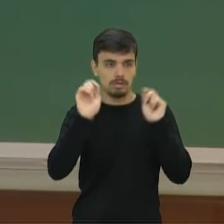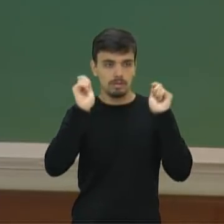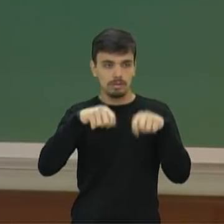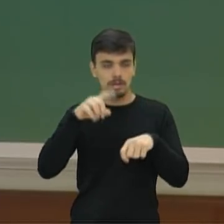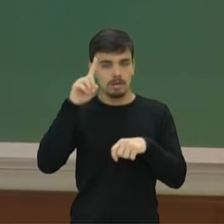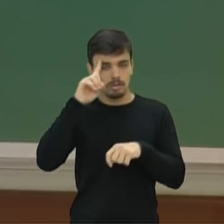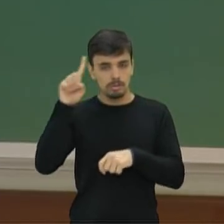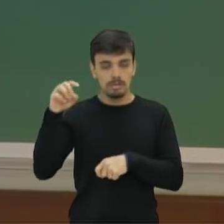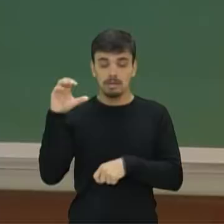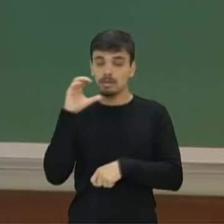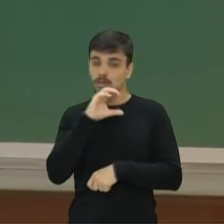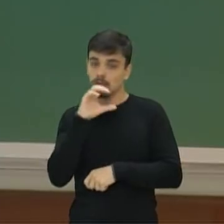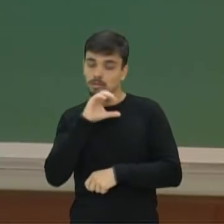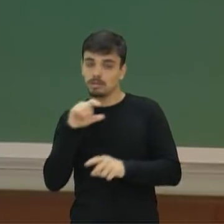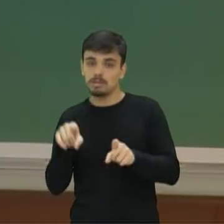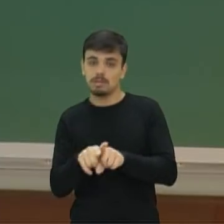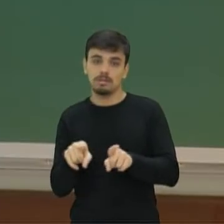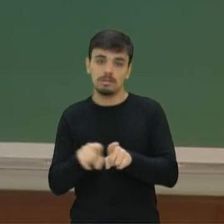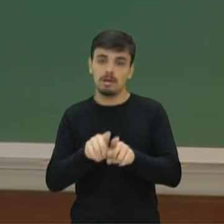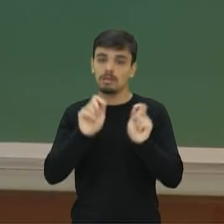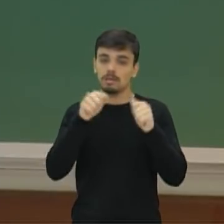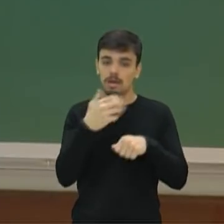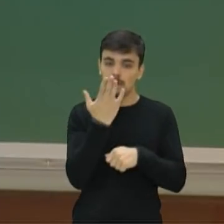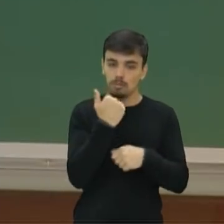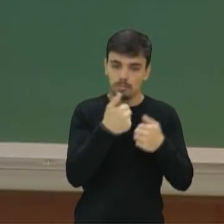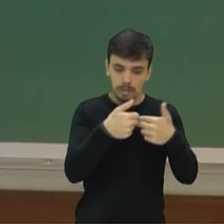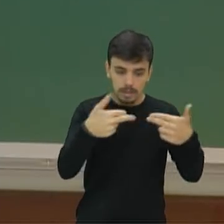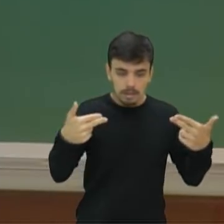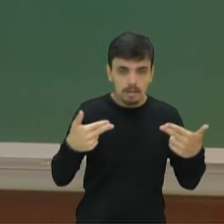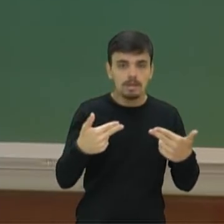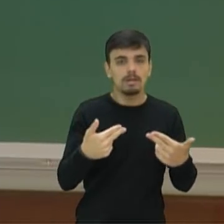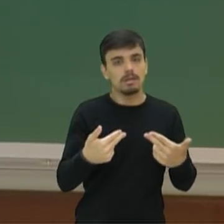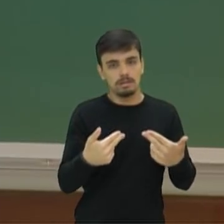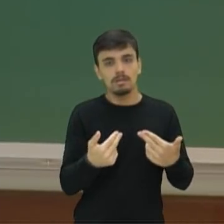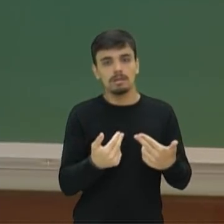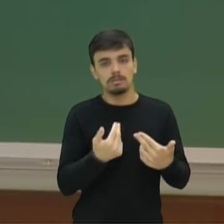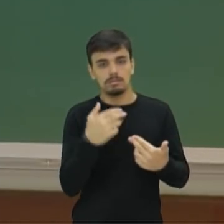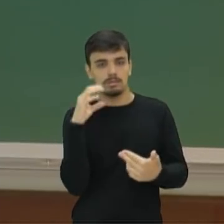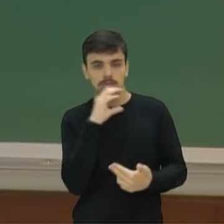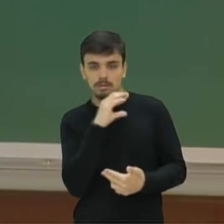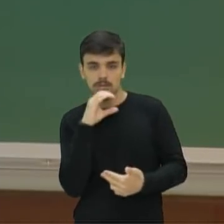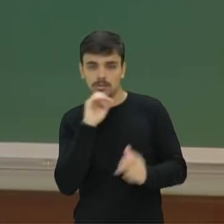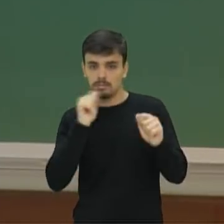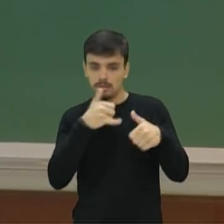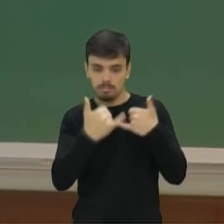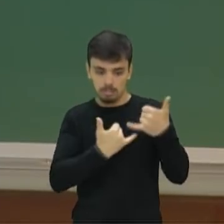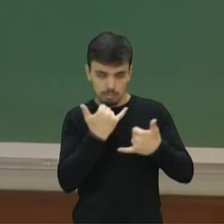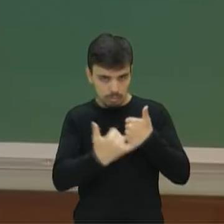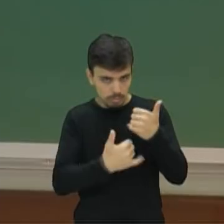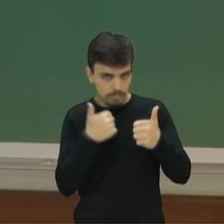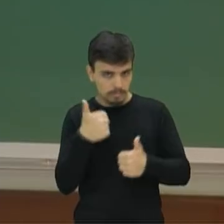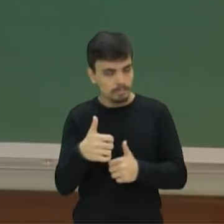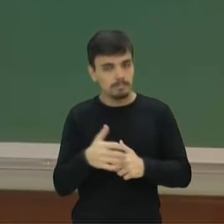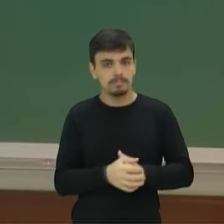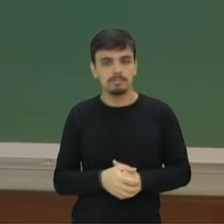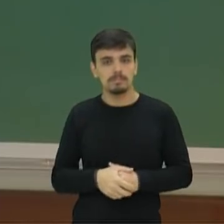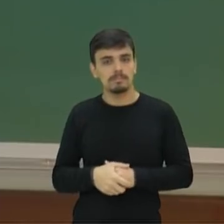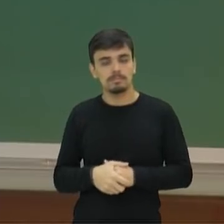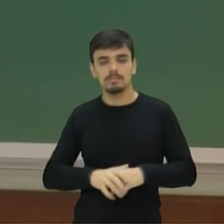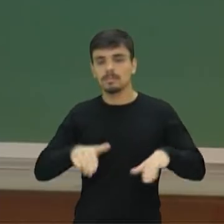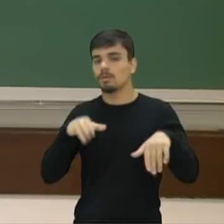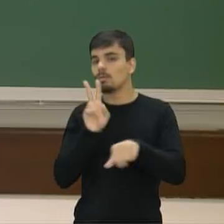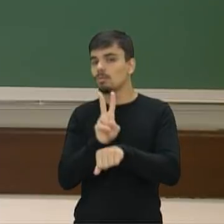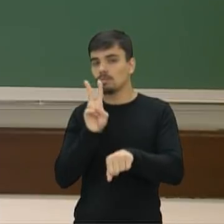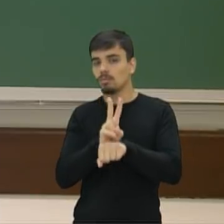dia quente e pode ser uma comida apimentada. Eu não posso falar dela para um jogo, certo? Cuidado então,